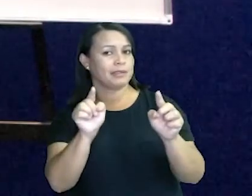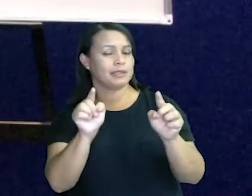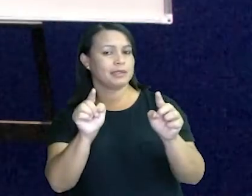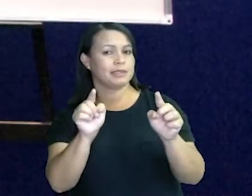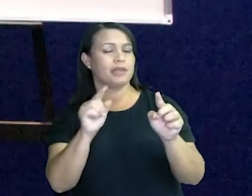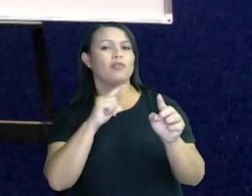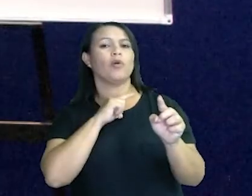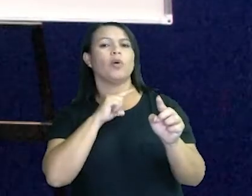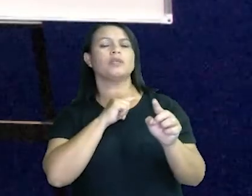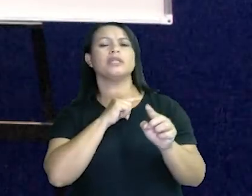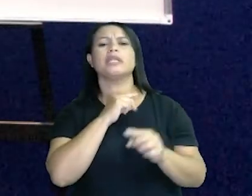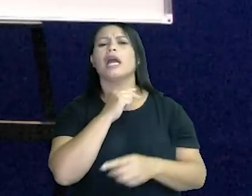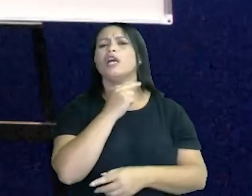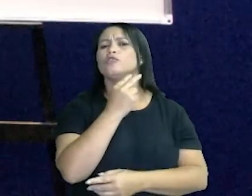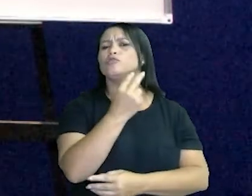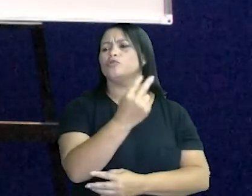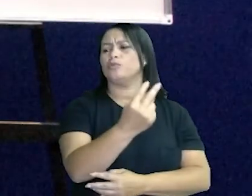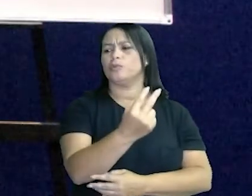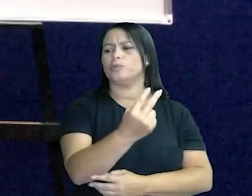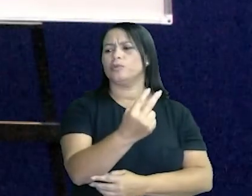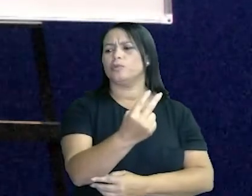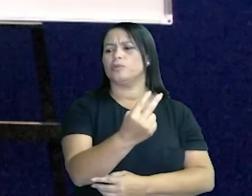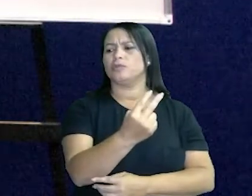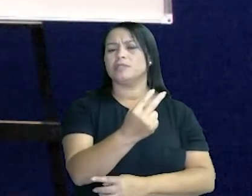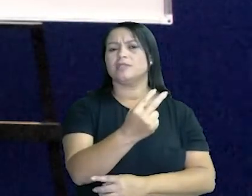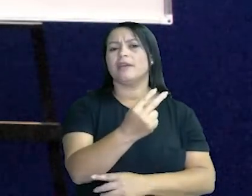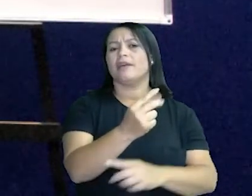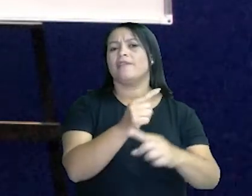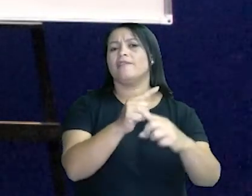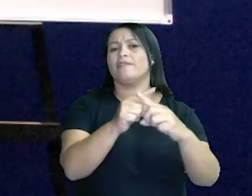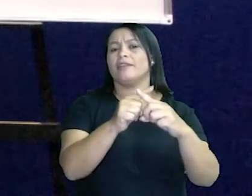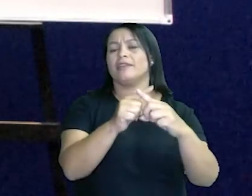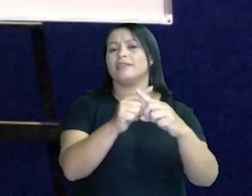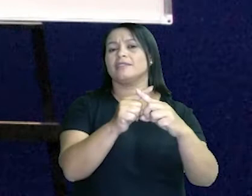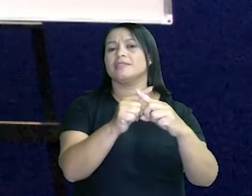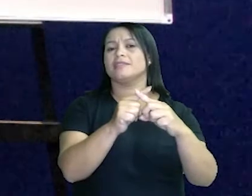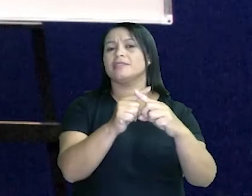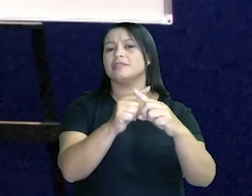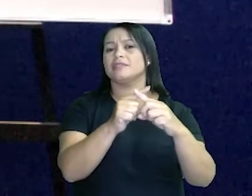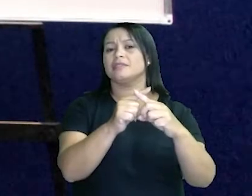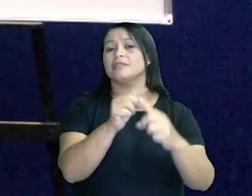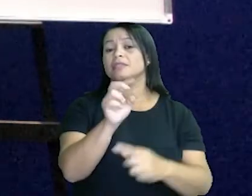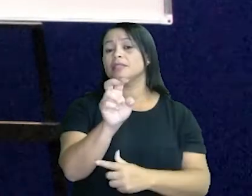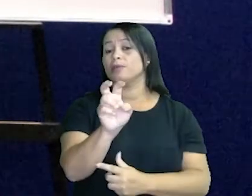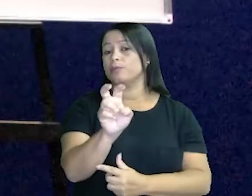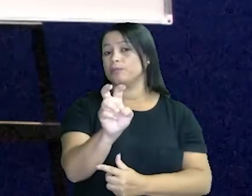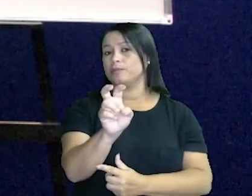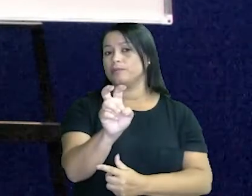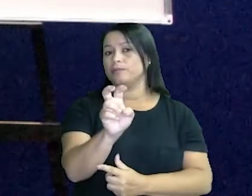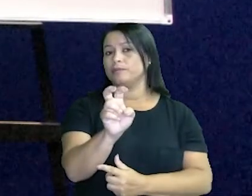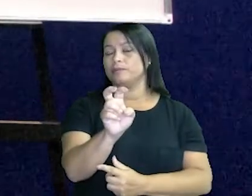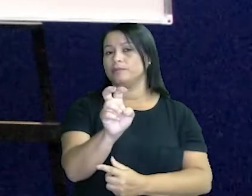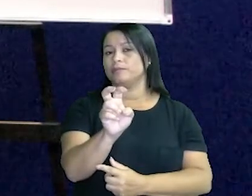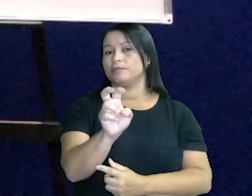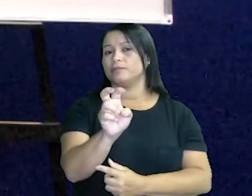então eu vou ter dois vezes cinco